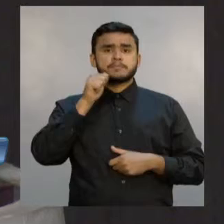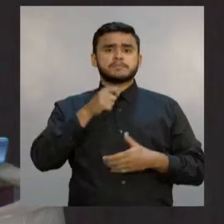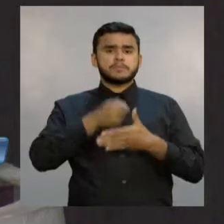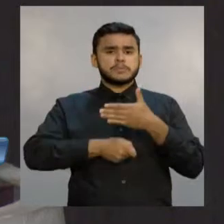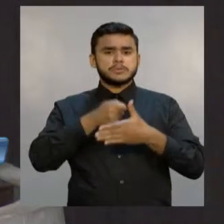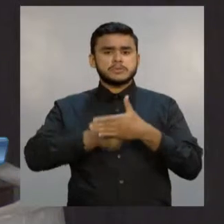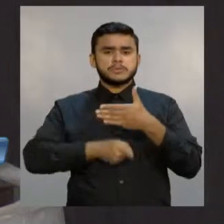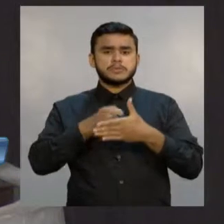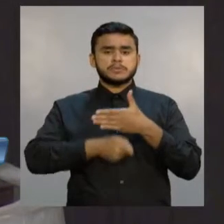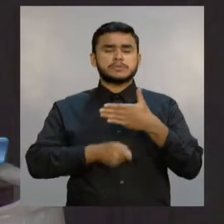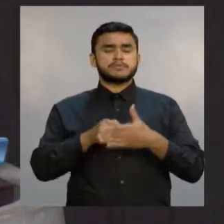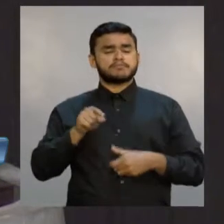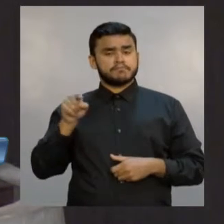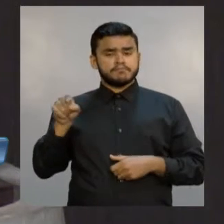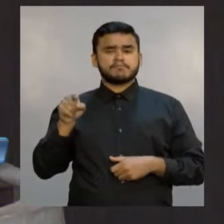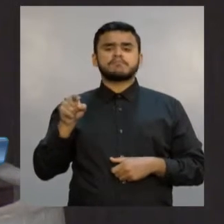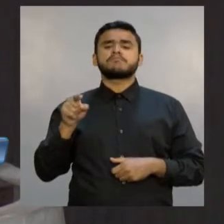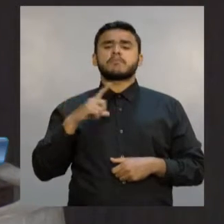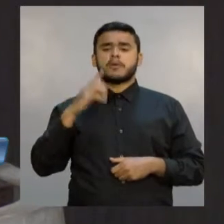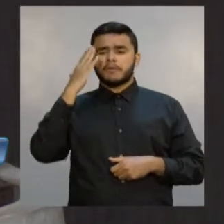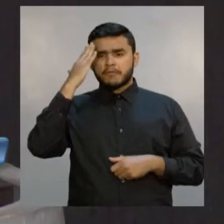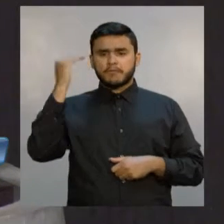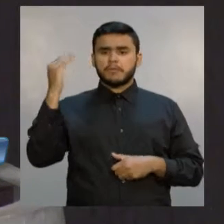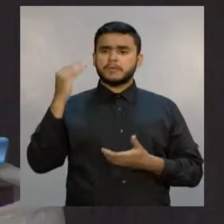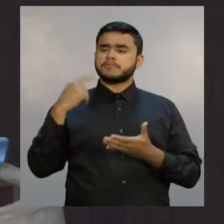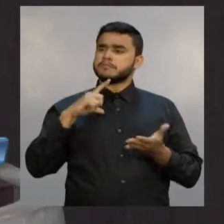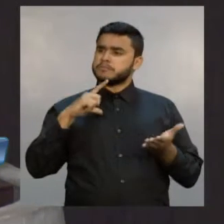conhecidas, escritoras, mulher